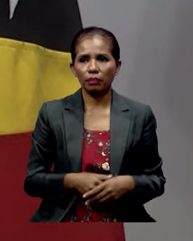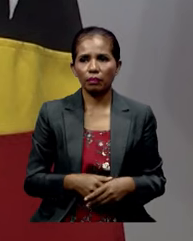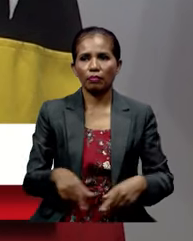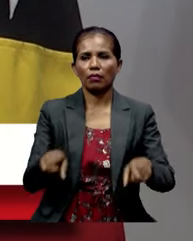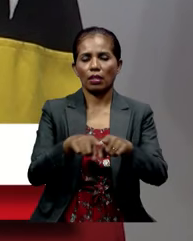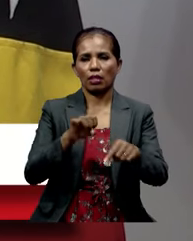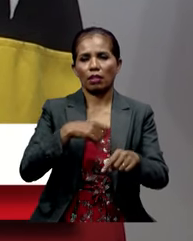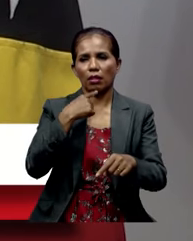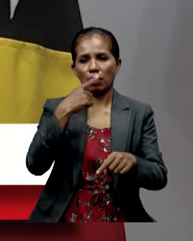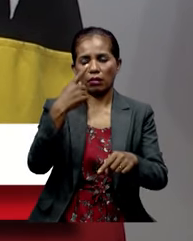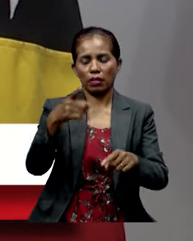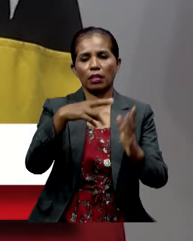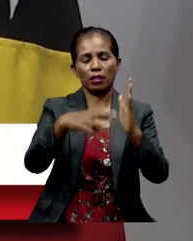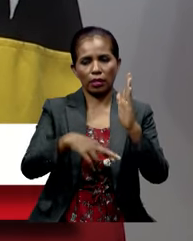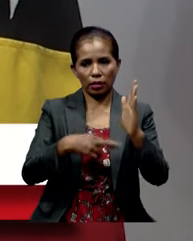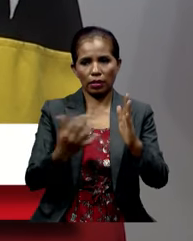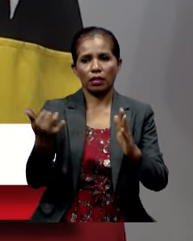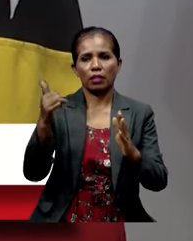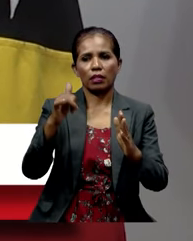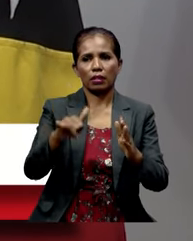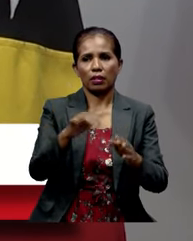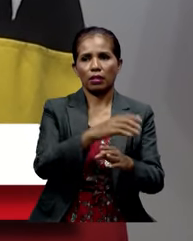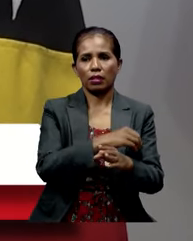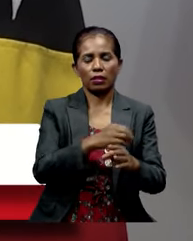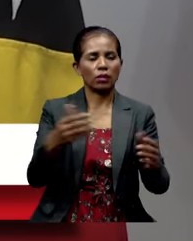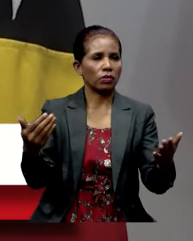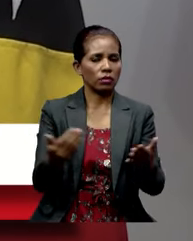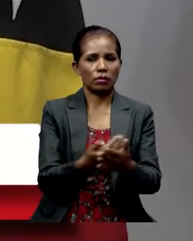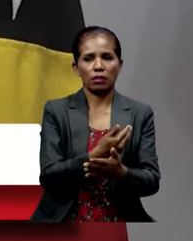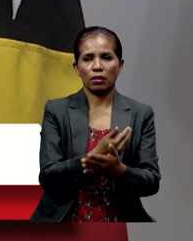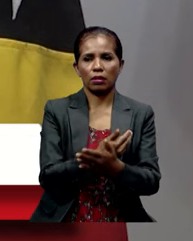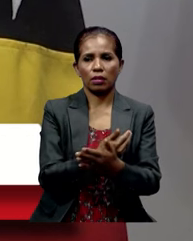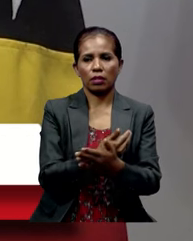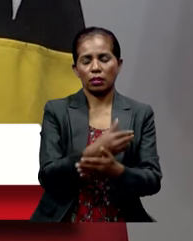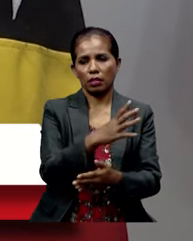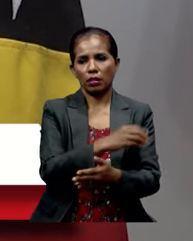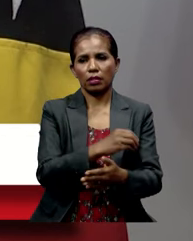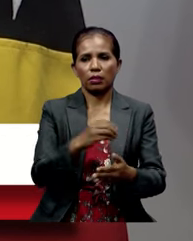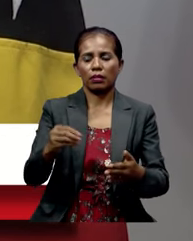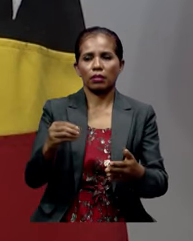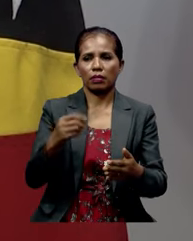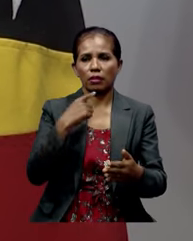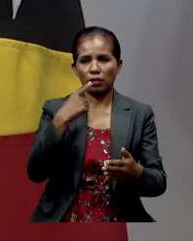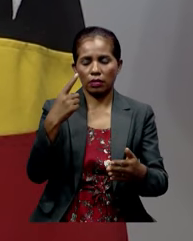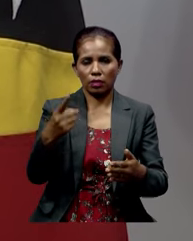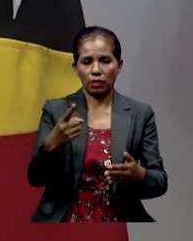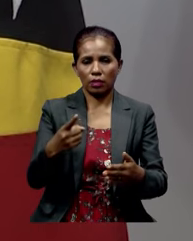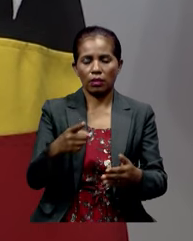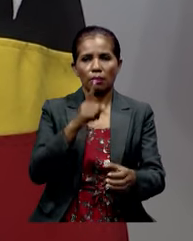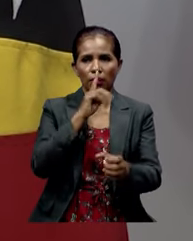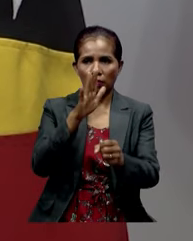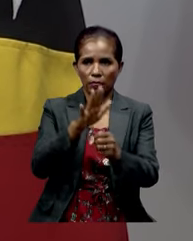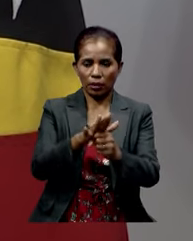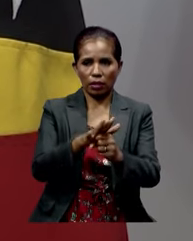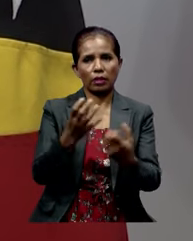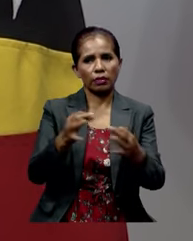hanesson hen watete medidas ne laos fuma e FFTLI, desde 2009. Compromisso ne ihe tiona,